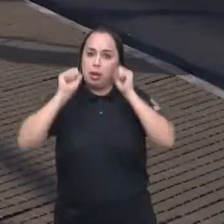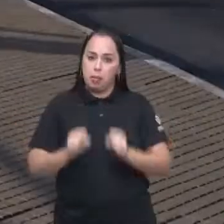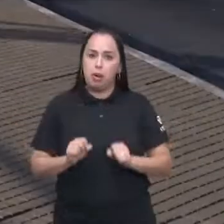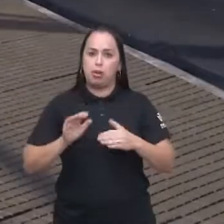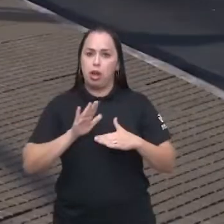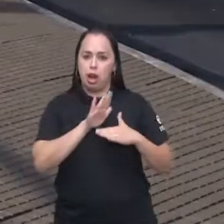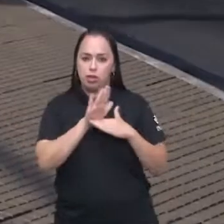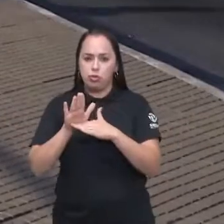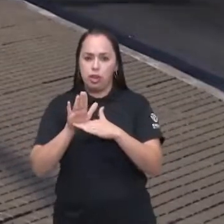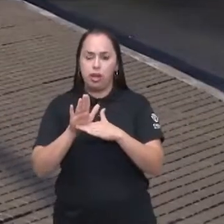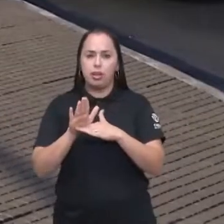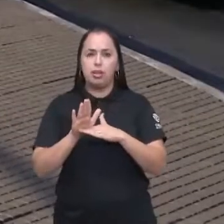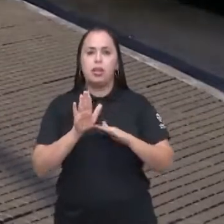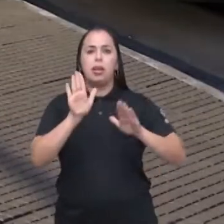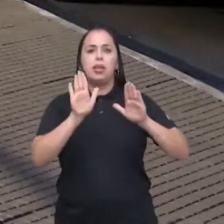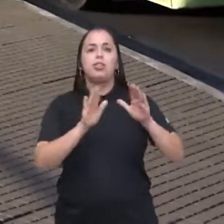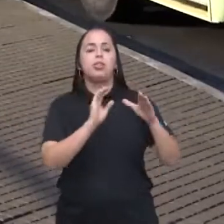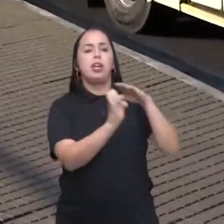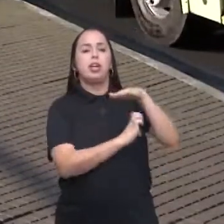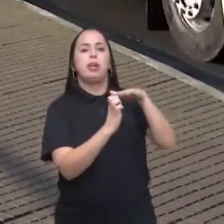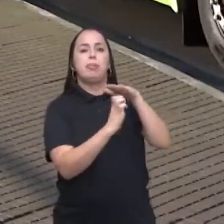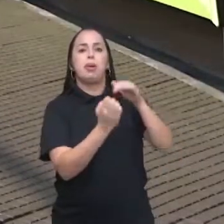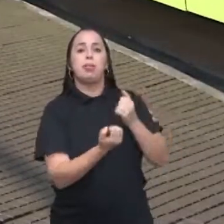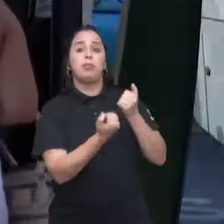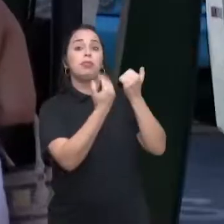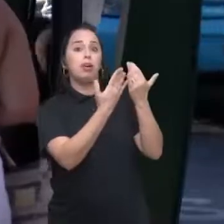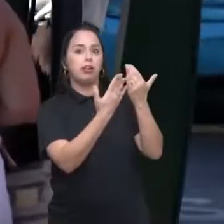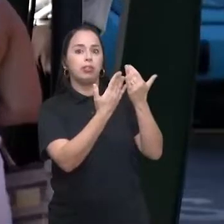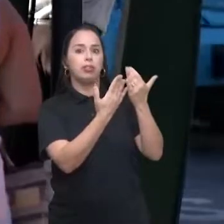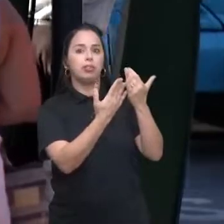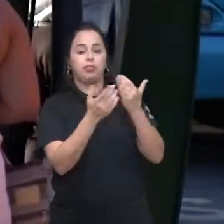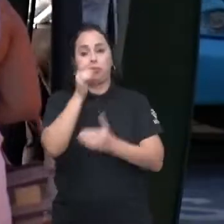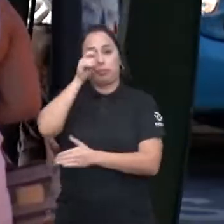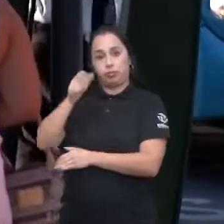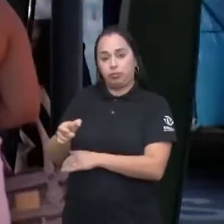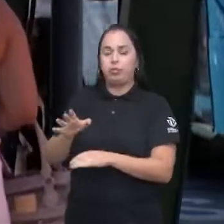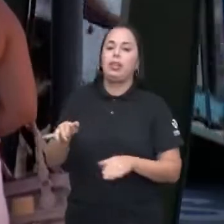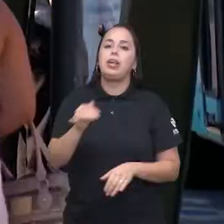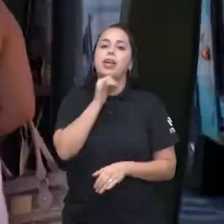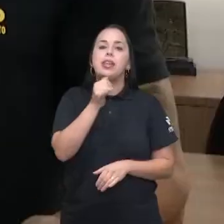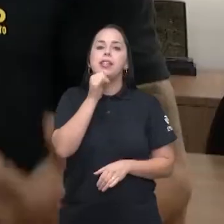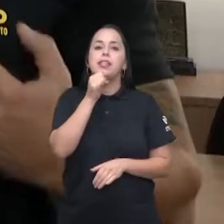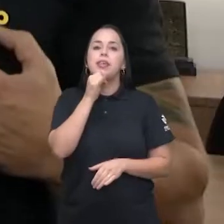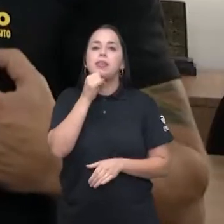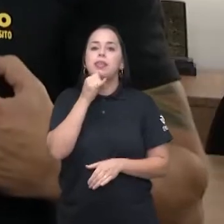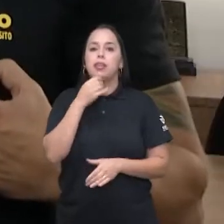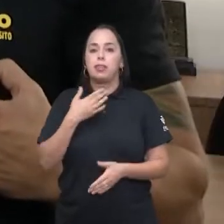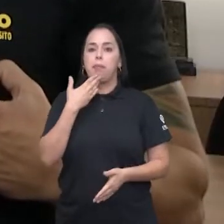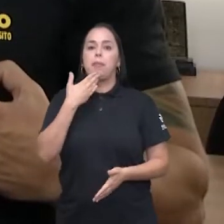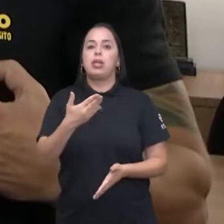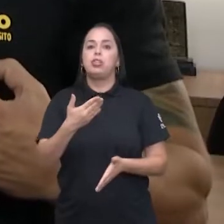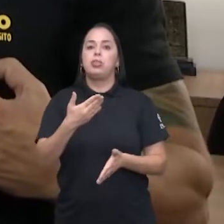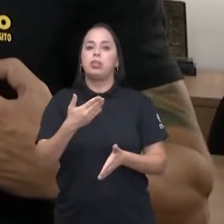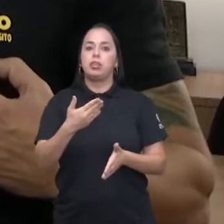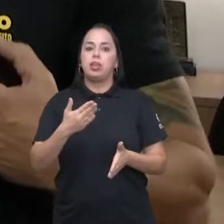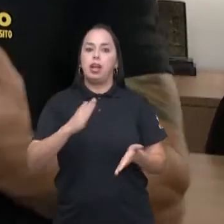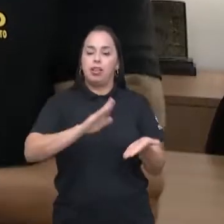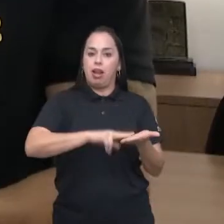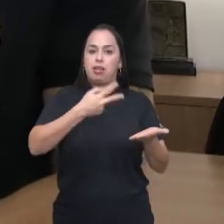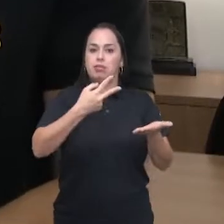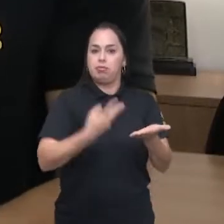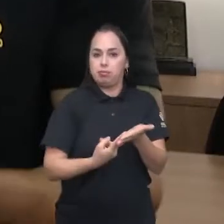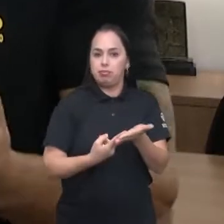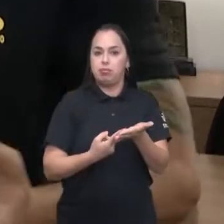apresentação de documentos que podem facilitar a participação de empresas estrangeiras no certame a gente fez por exemplo mais